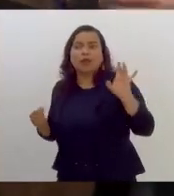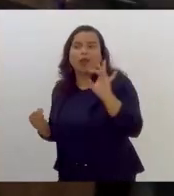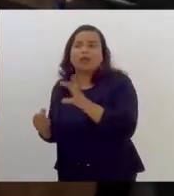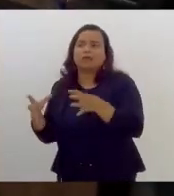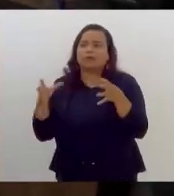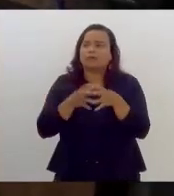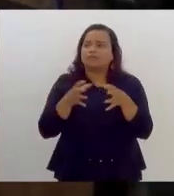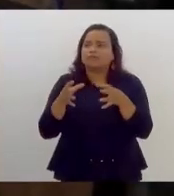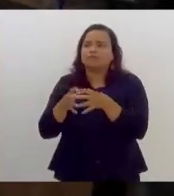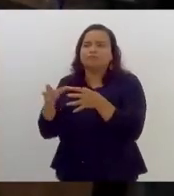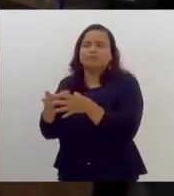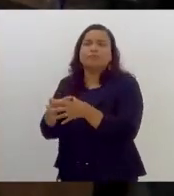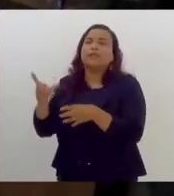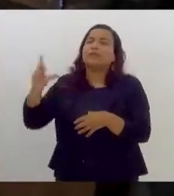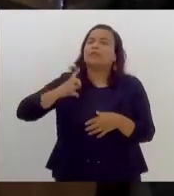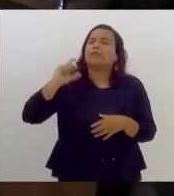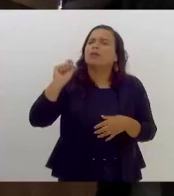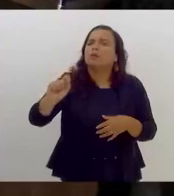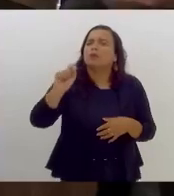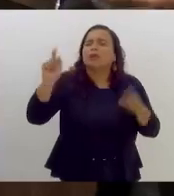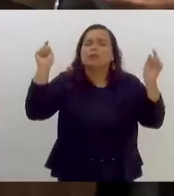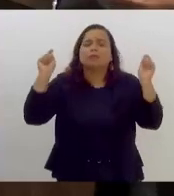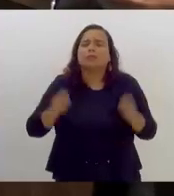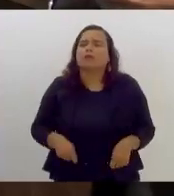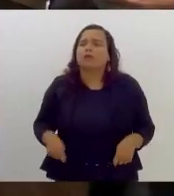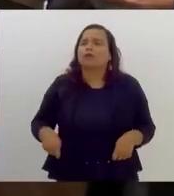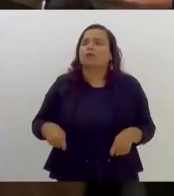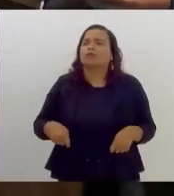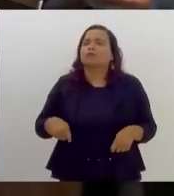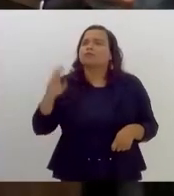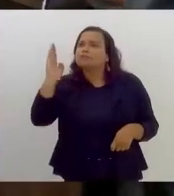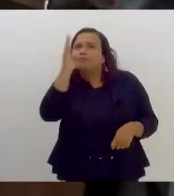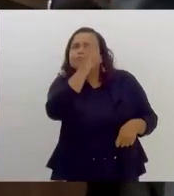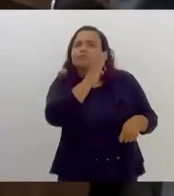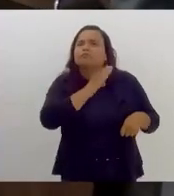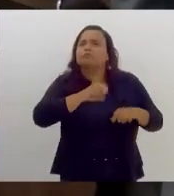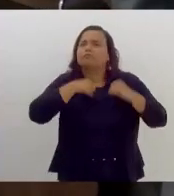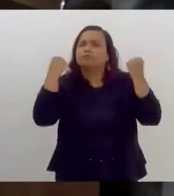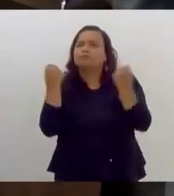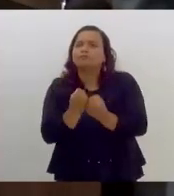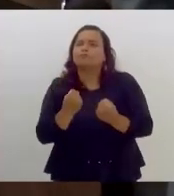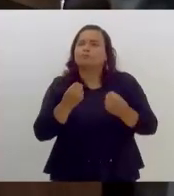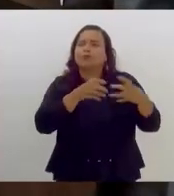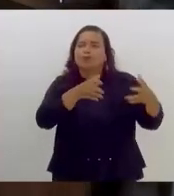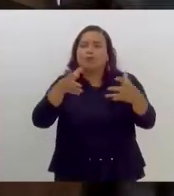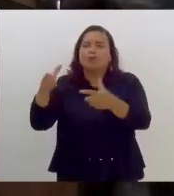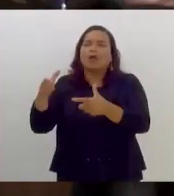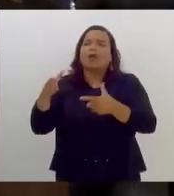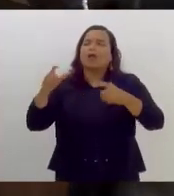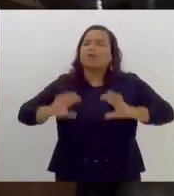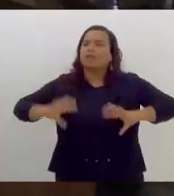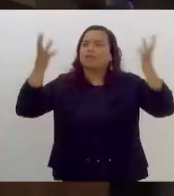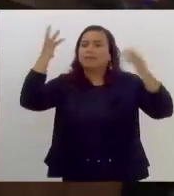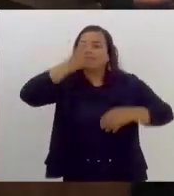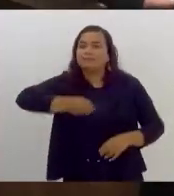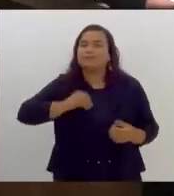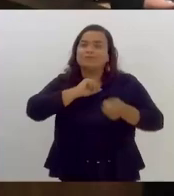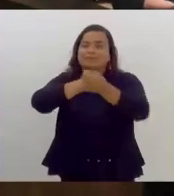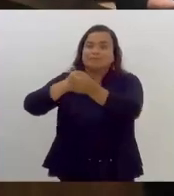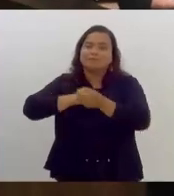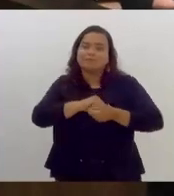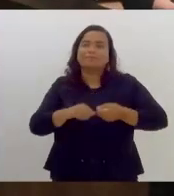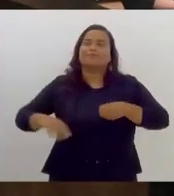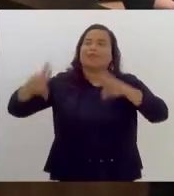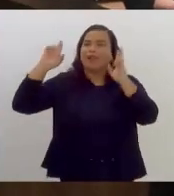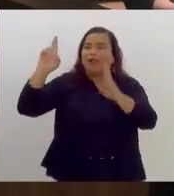torcidas tenham a possibilidade de ir aos estádios, fazer uma festa bonita com seus torcedores. A